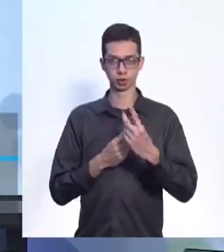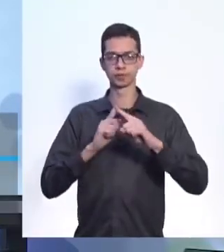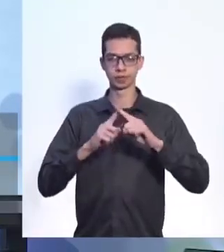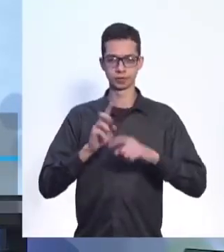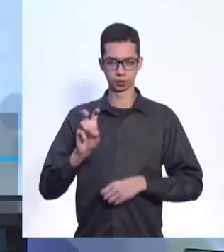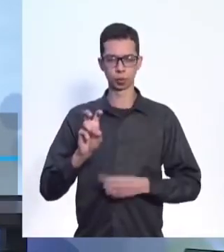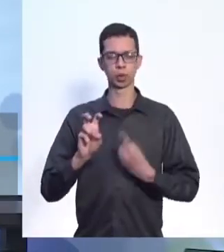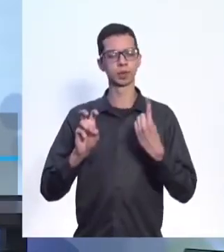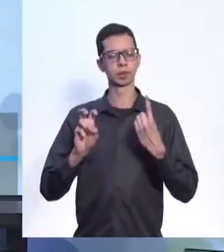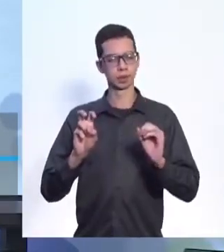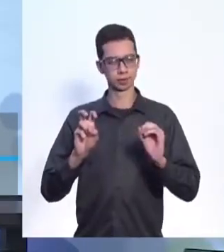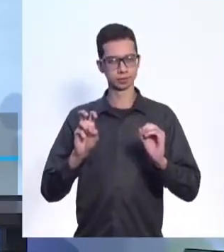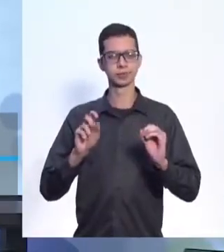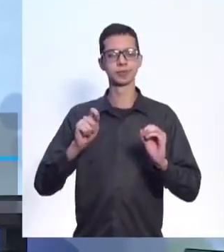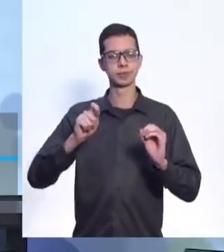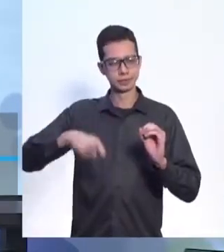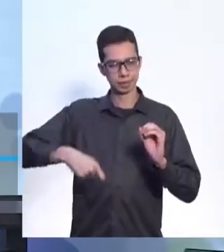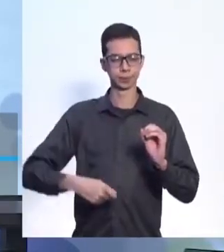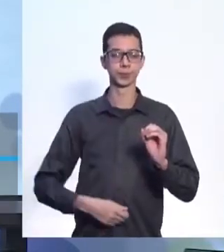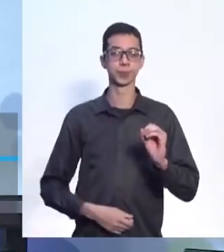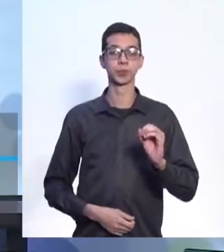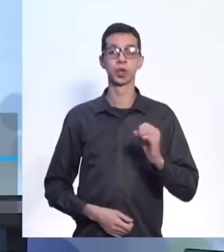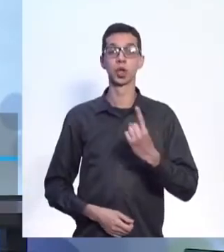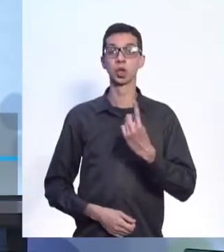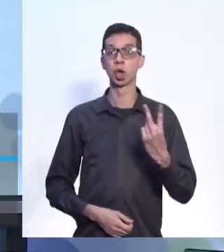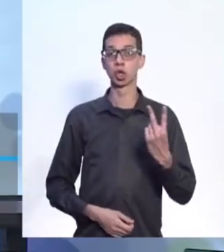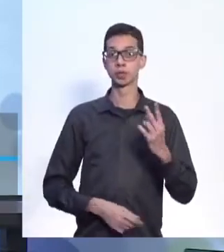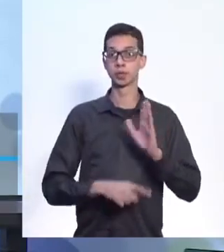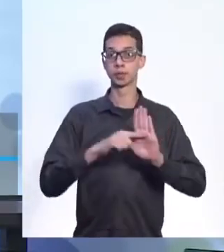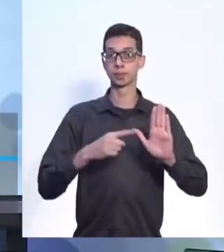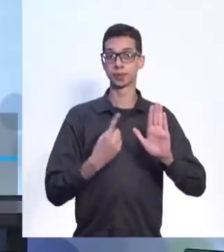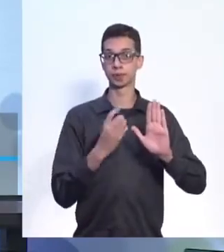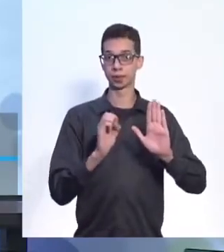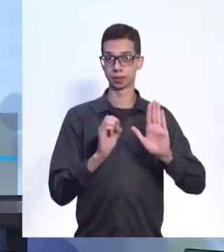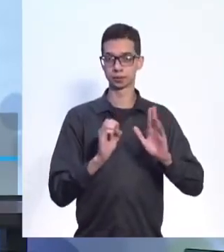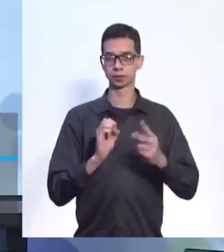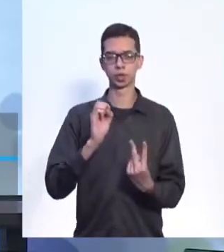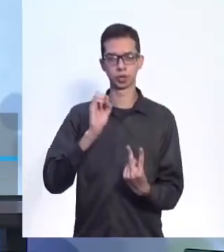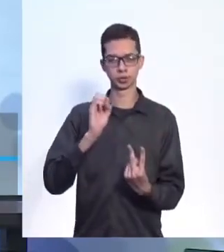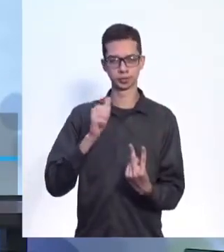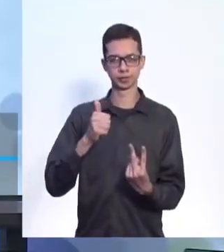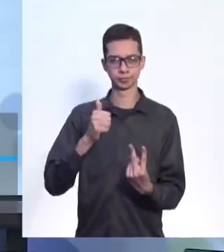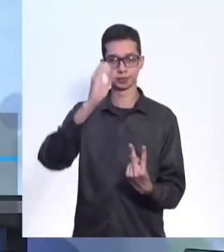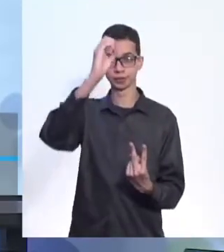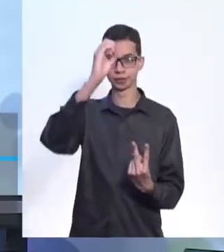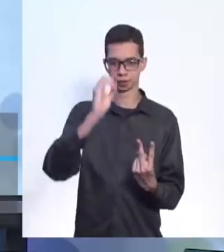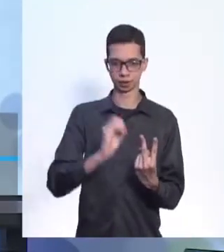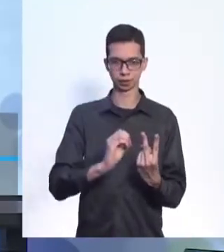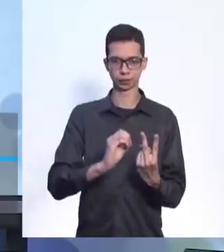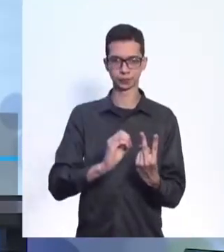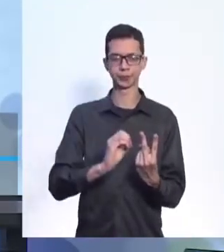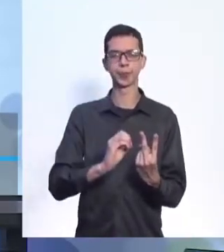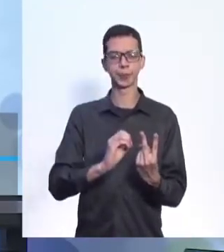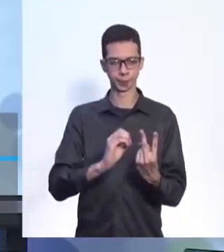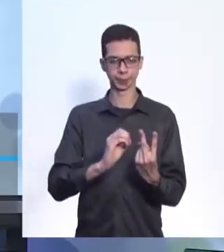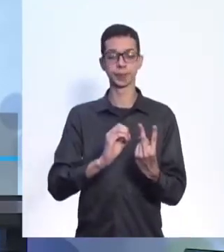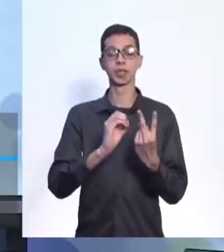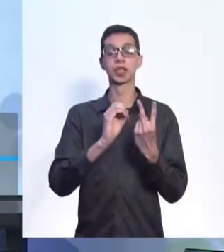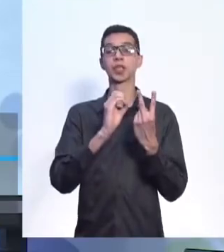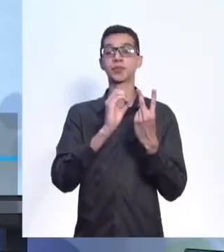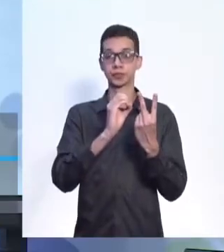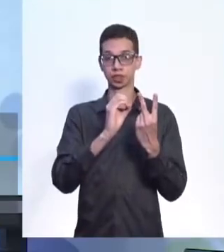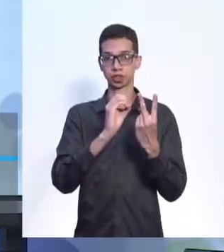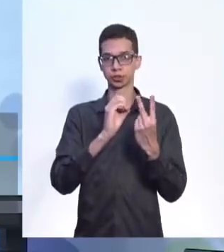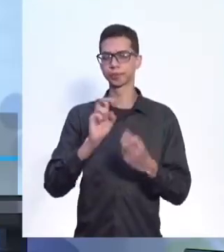5, 10. 12 tira 10, vai ficar 2, abaixo 0. 20 na tabuada dos